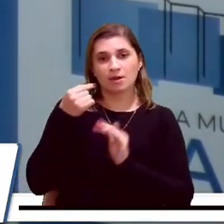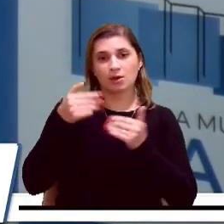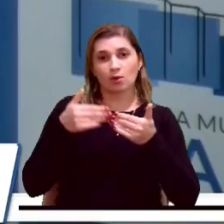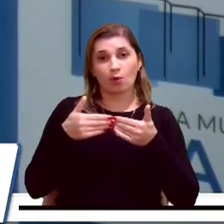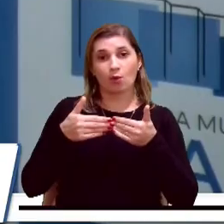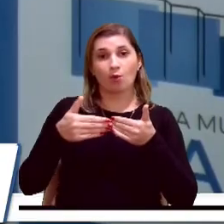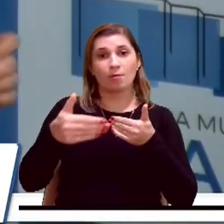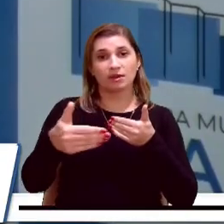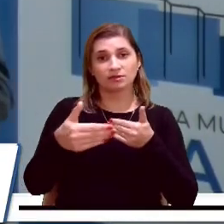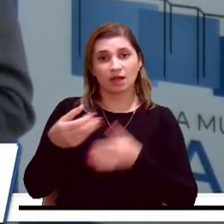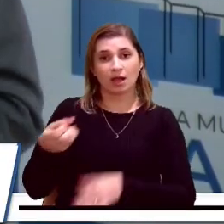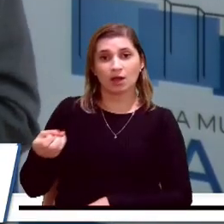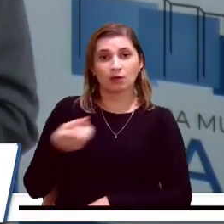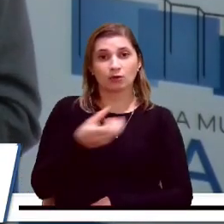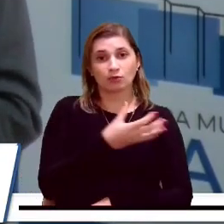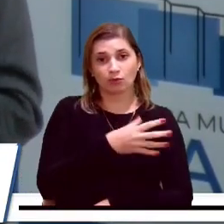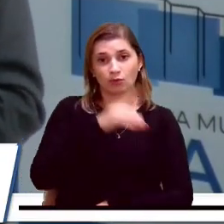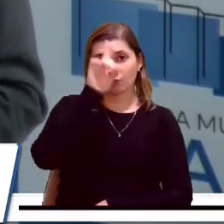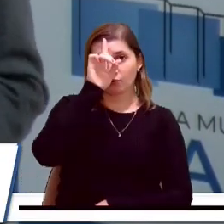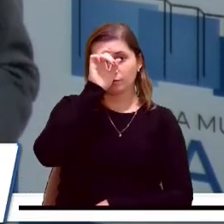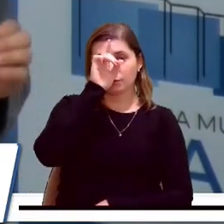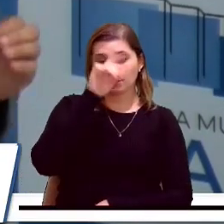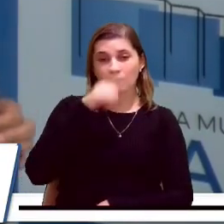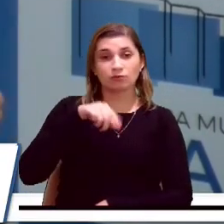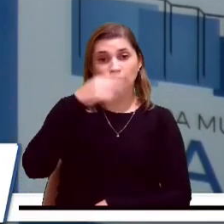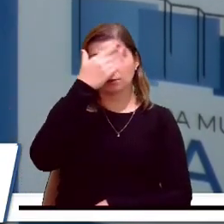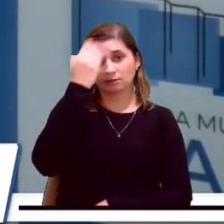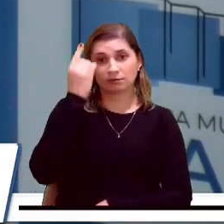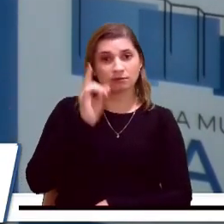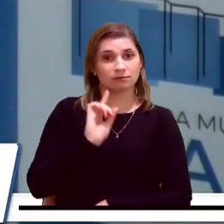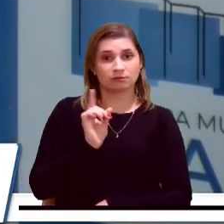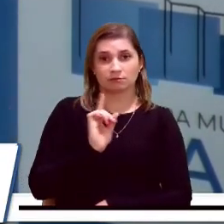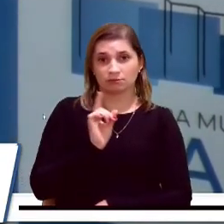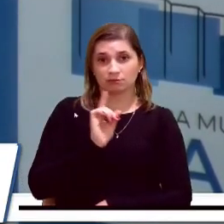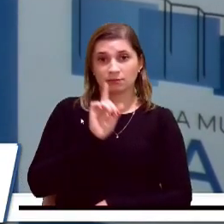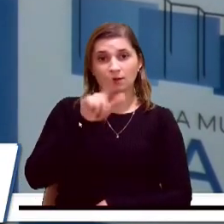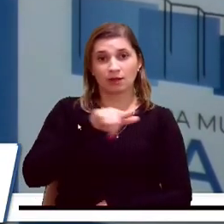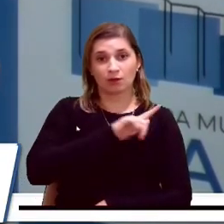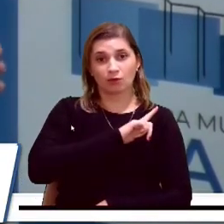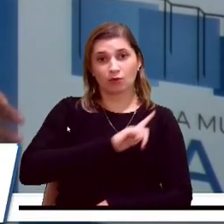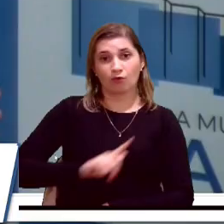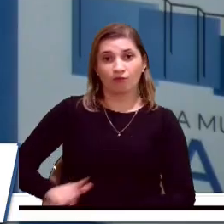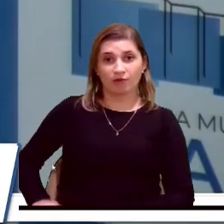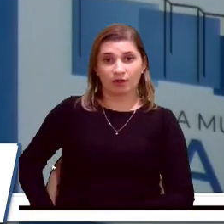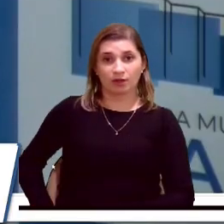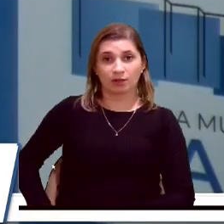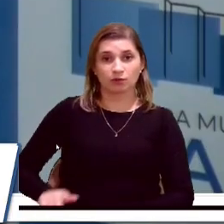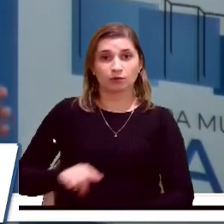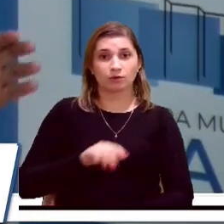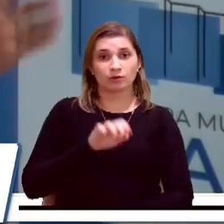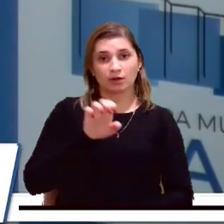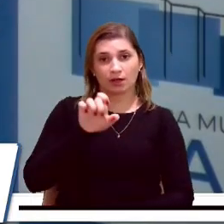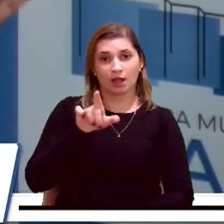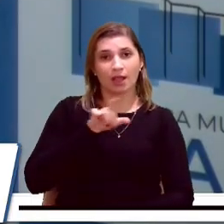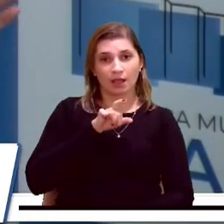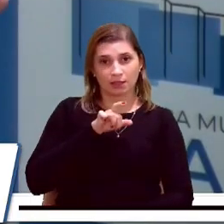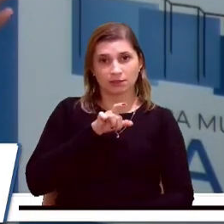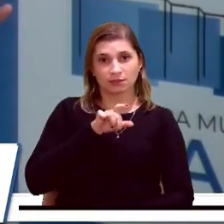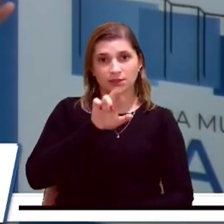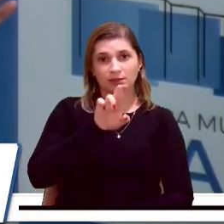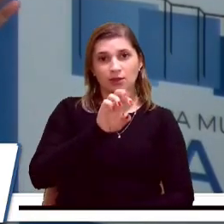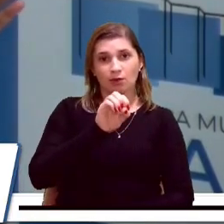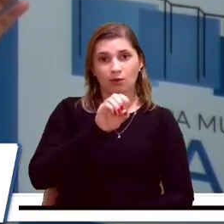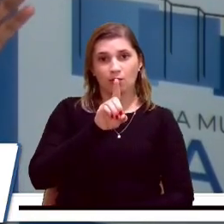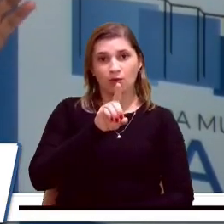novo hospital, e a gente não pode esquecer, foi o governador, ex-governador, Rodrigo